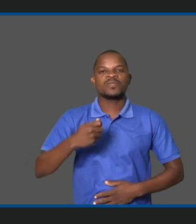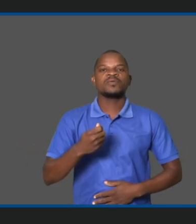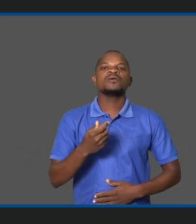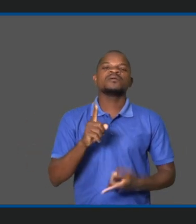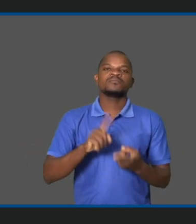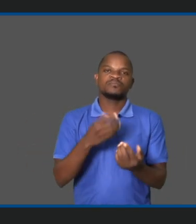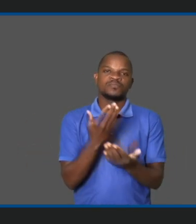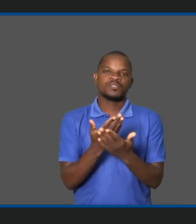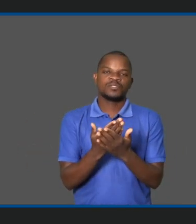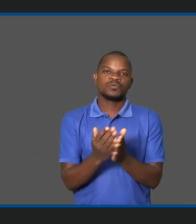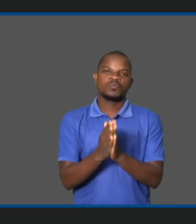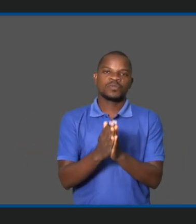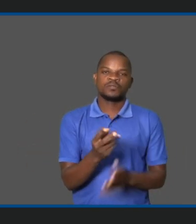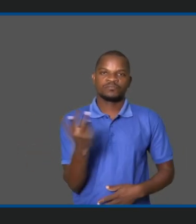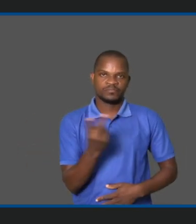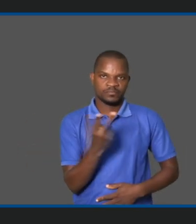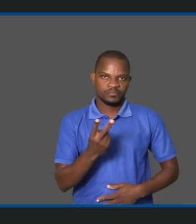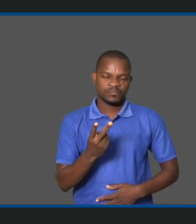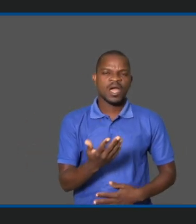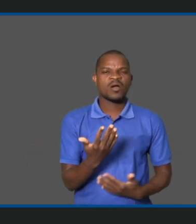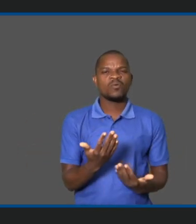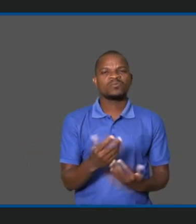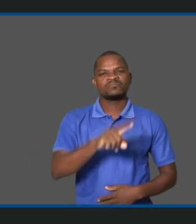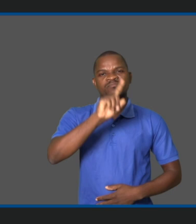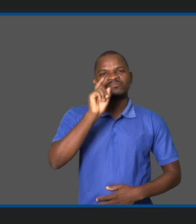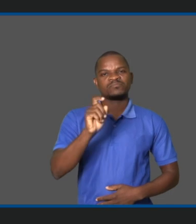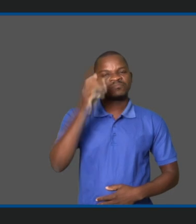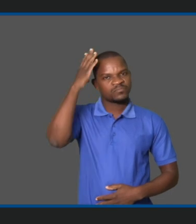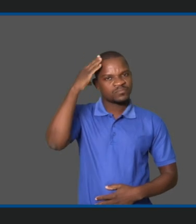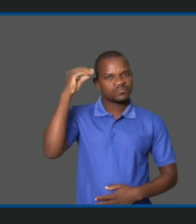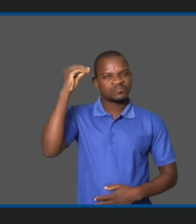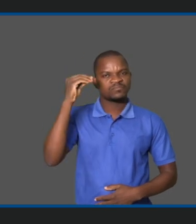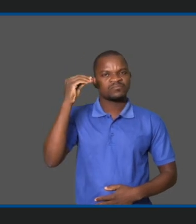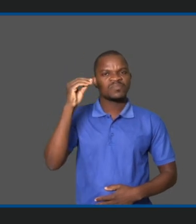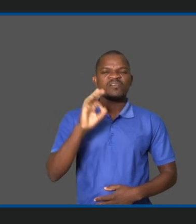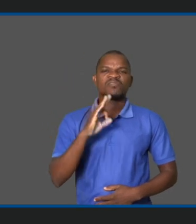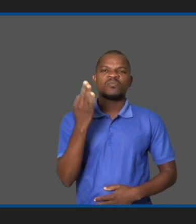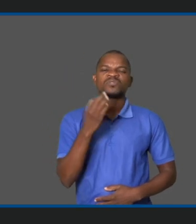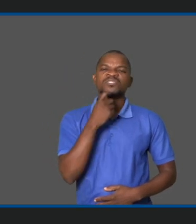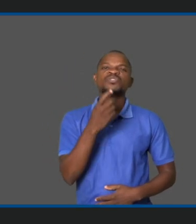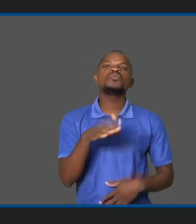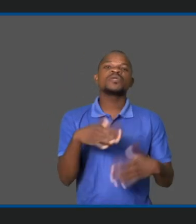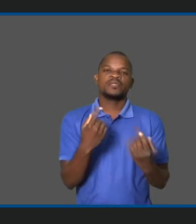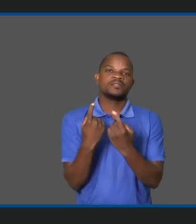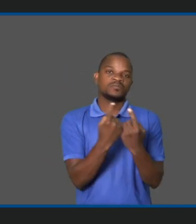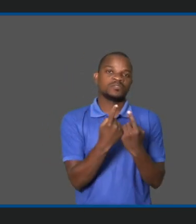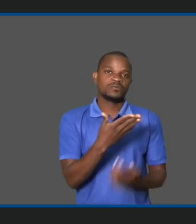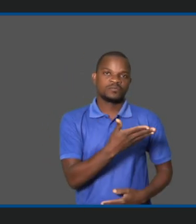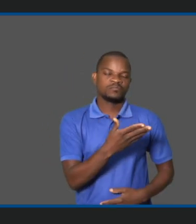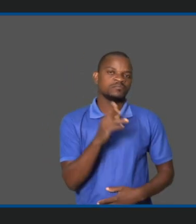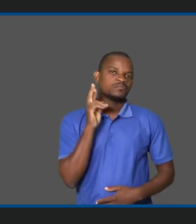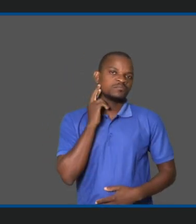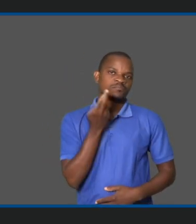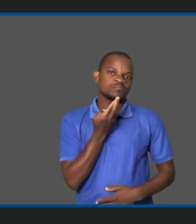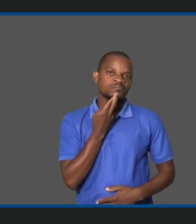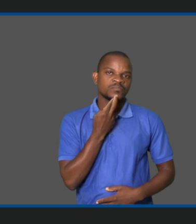esta situação, o que tem a dizer como FAMODES? Nós, com o FAMODES, o Fórum das Associações de Moçambique das Pessoas com a Deficiência, vimos